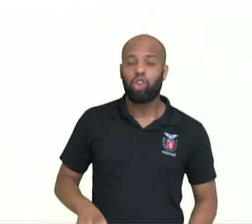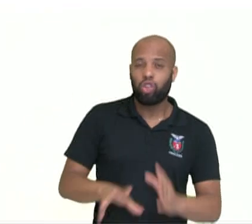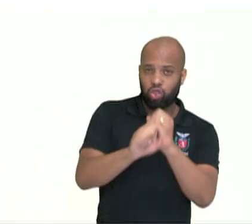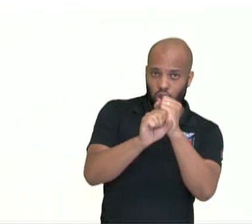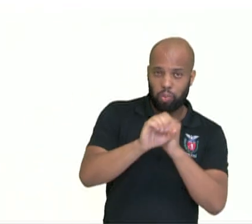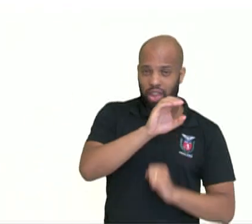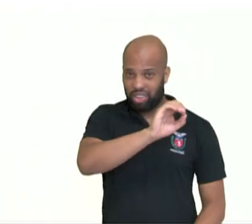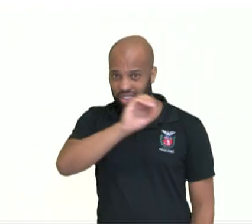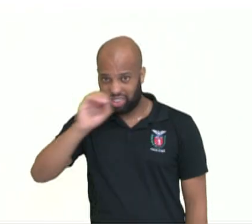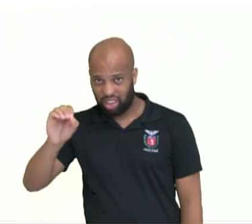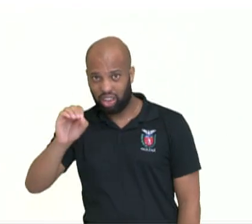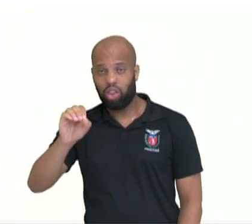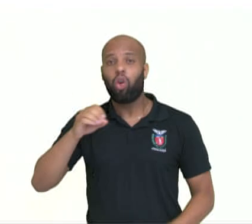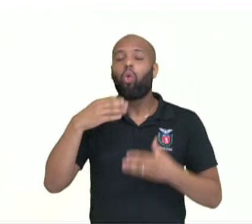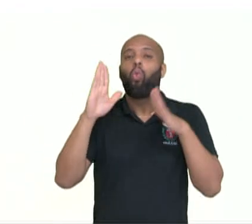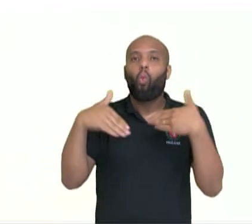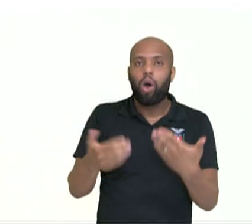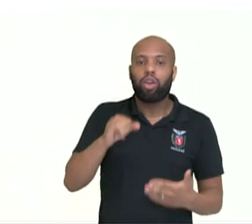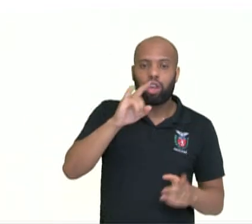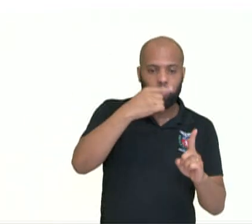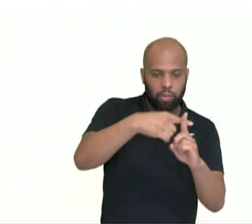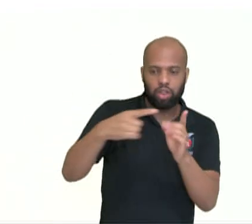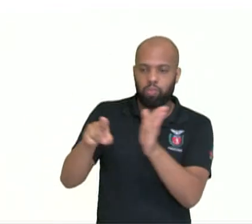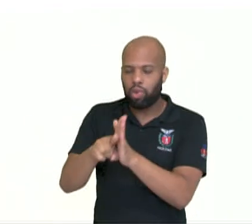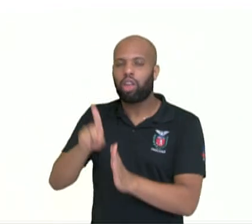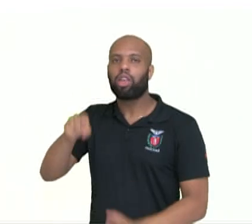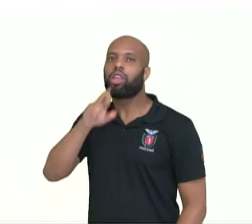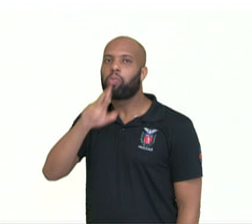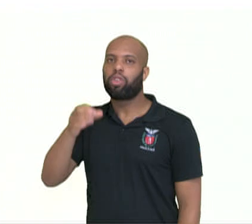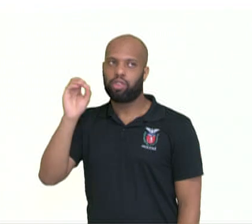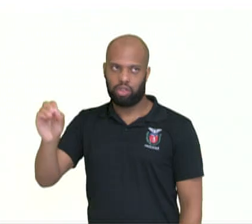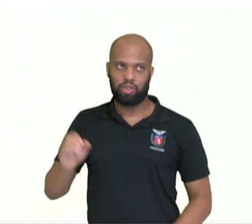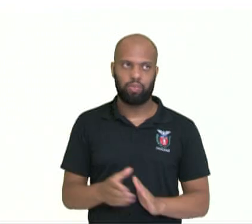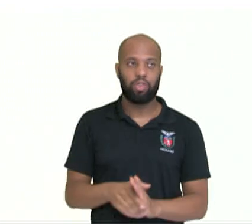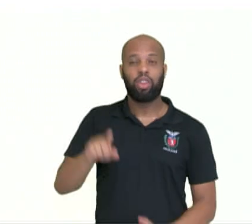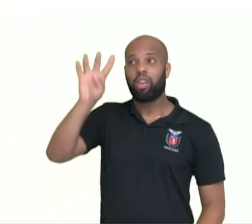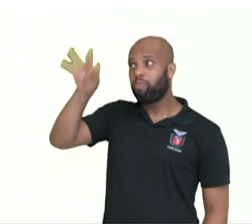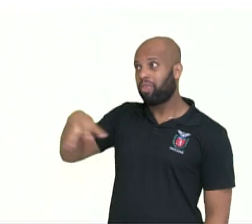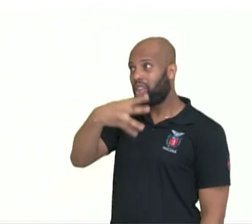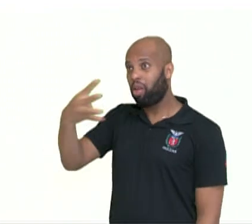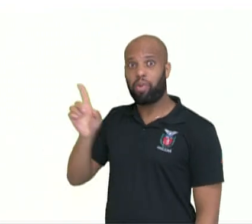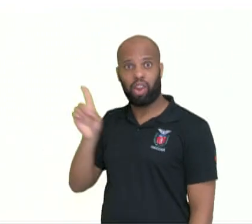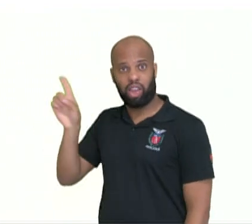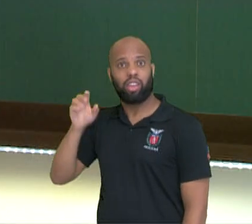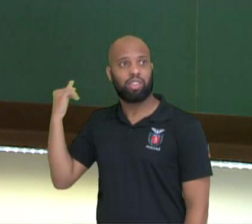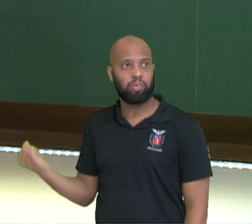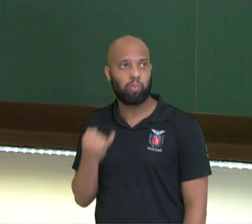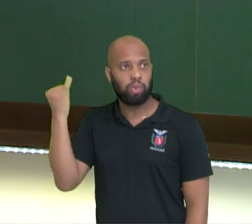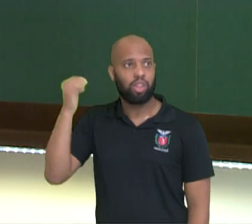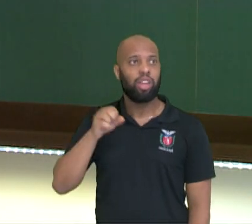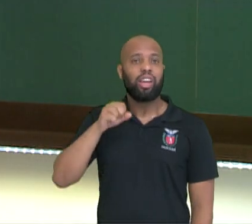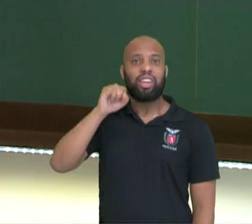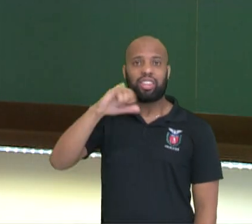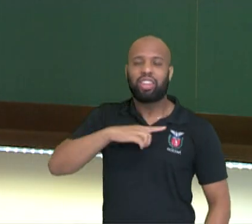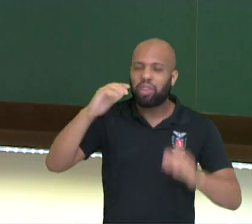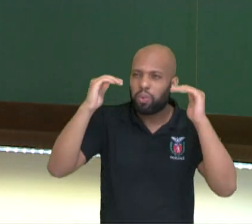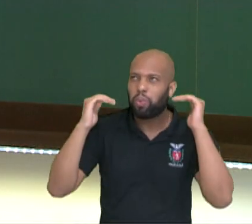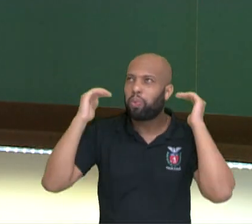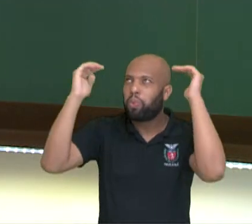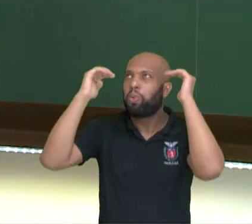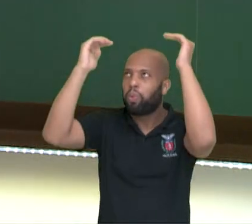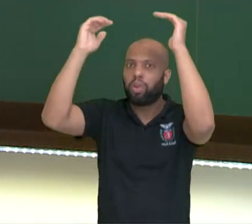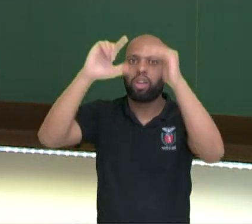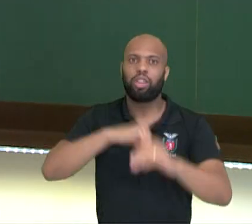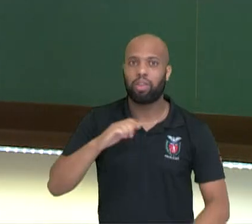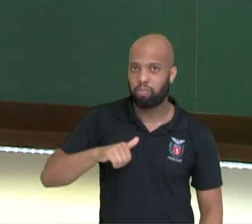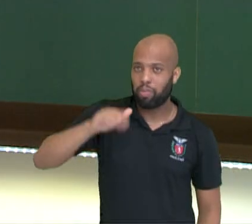e negativo. Tá certo? A série triboelétrica é uma série extremamente importante. Quem tiver mais acima da série